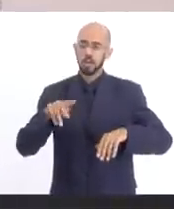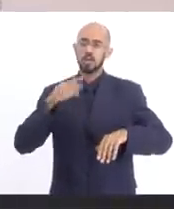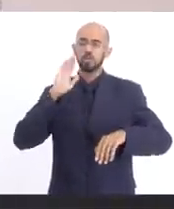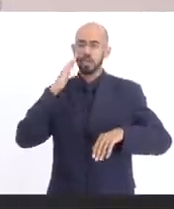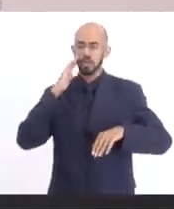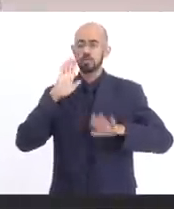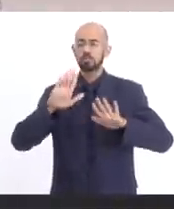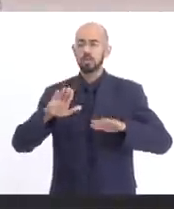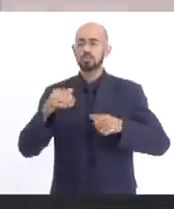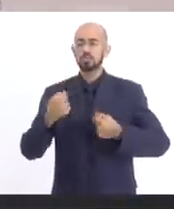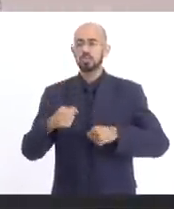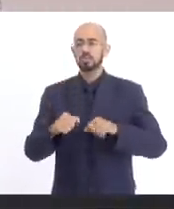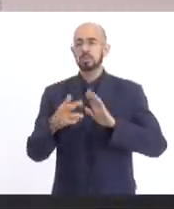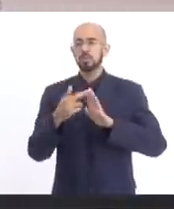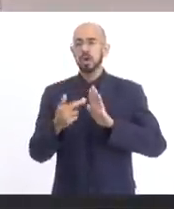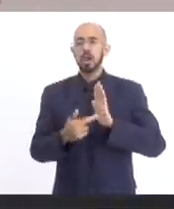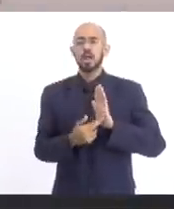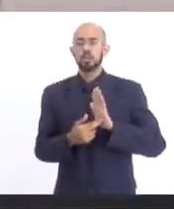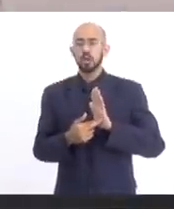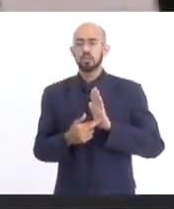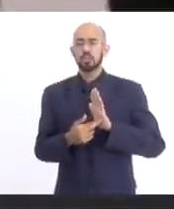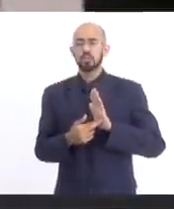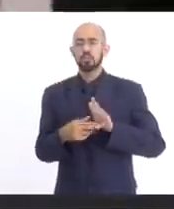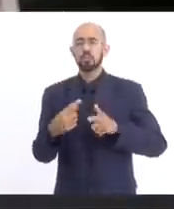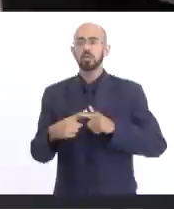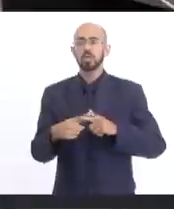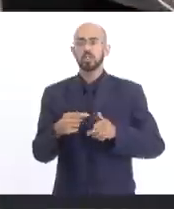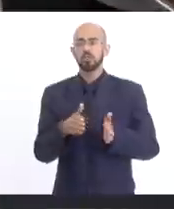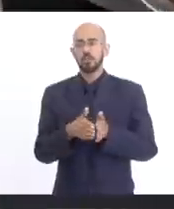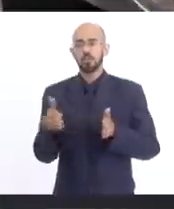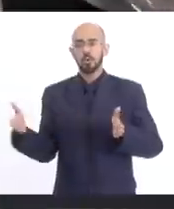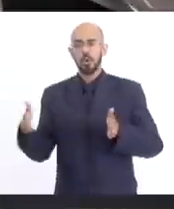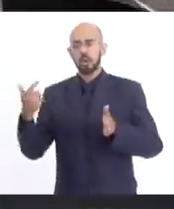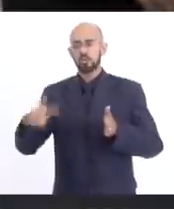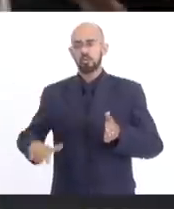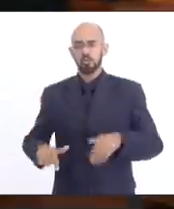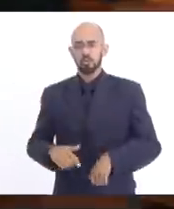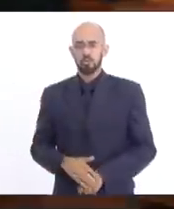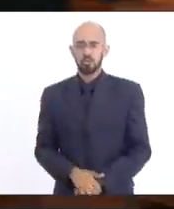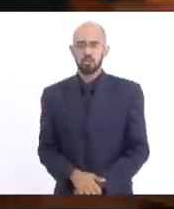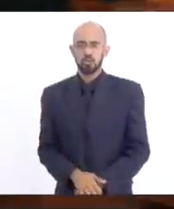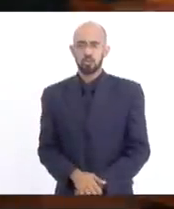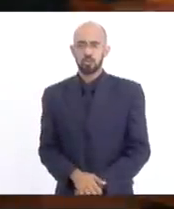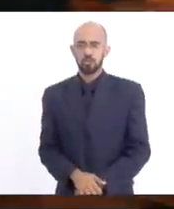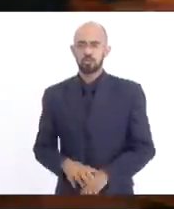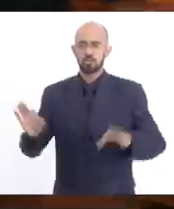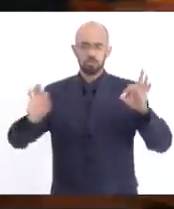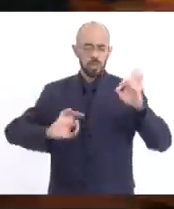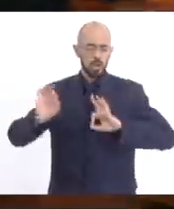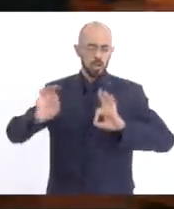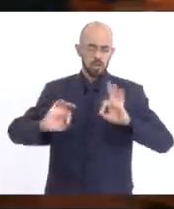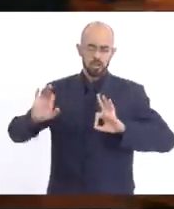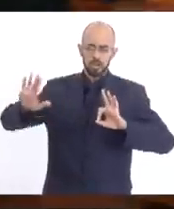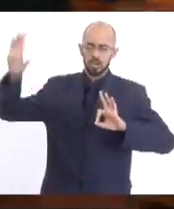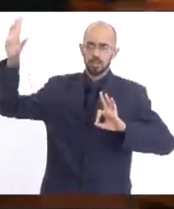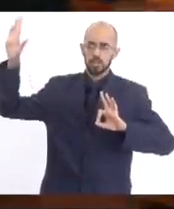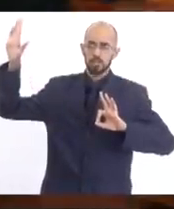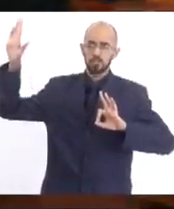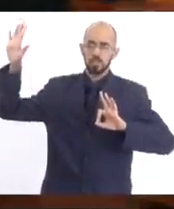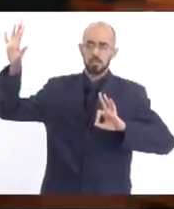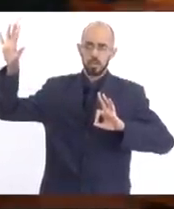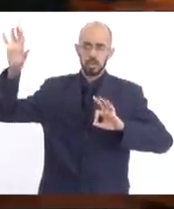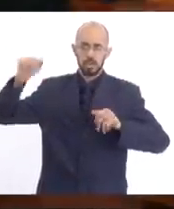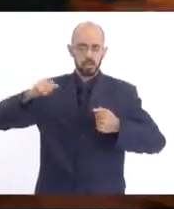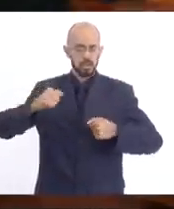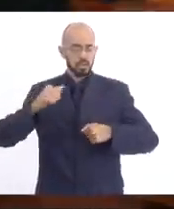Mas precisa ter um relatório. Por que a gente vai prorrogar de novo? Senhor presidente. Pela ordem, presidente André, rapidinho. Deixa eu propor. Deixa eu caminhar o